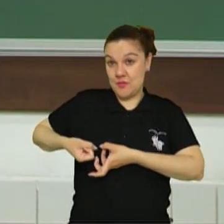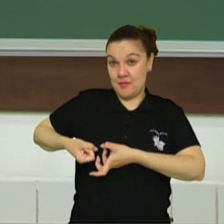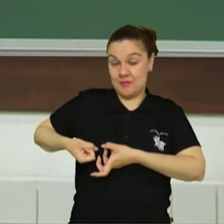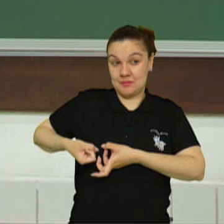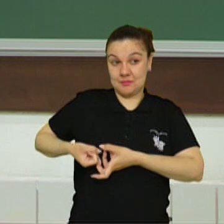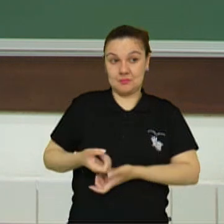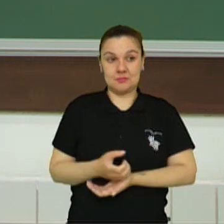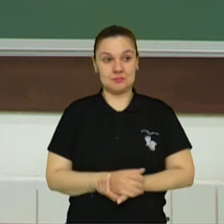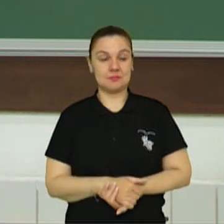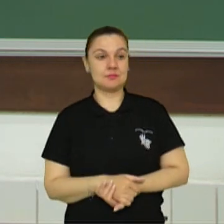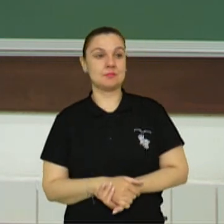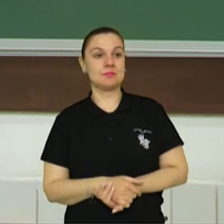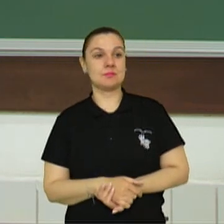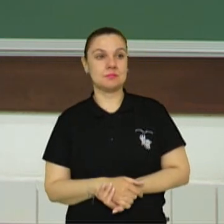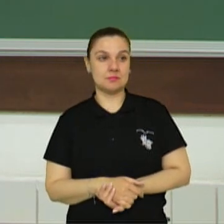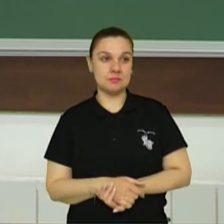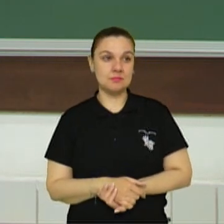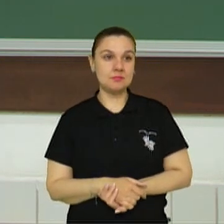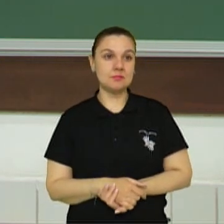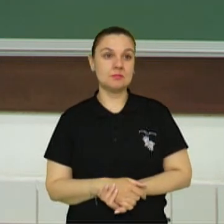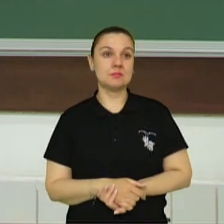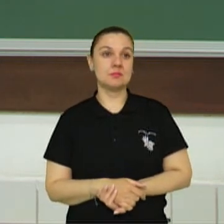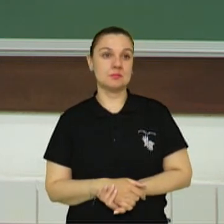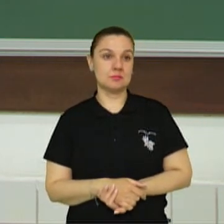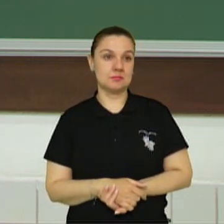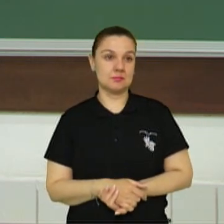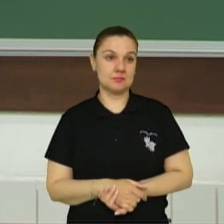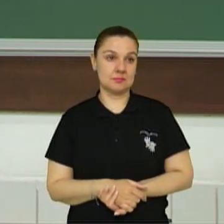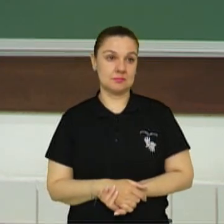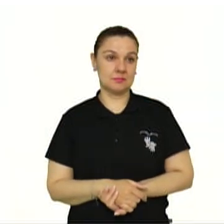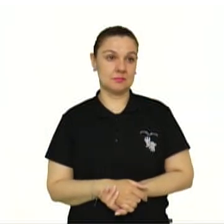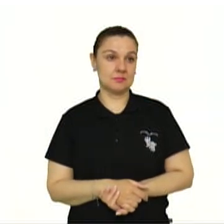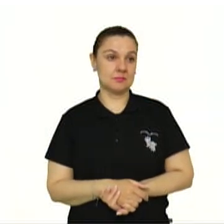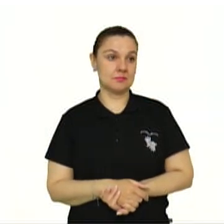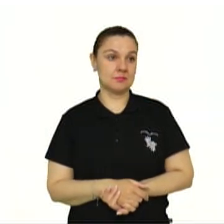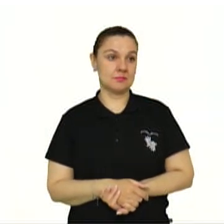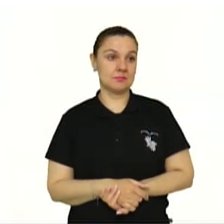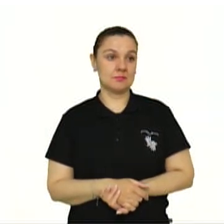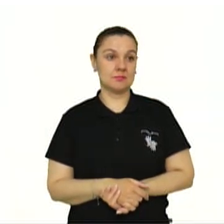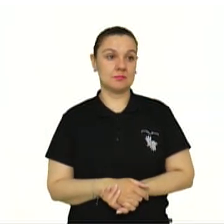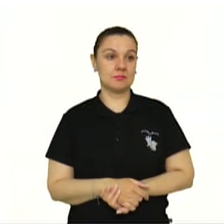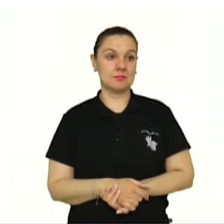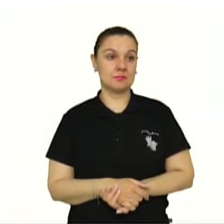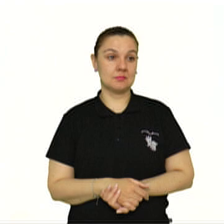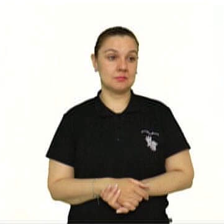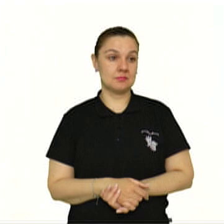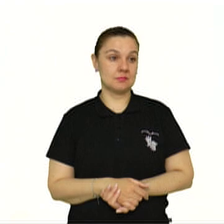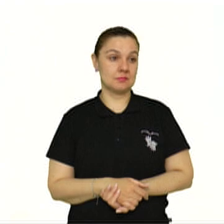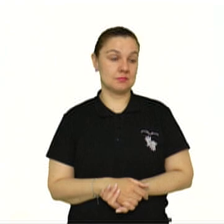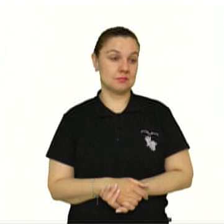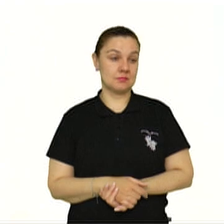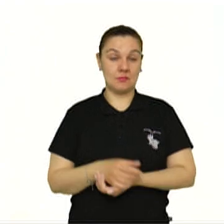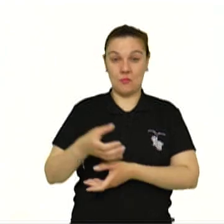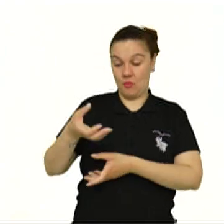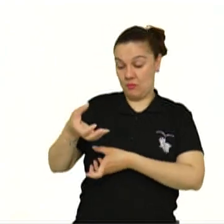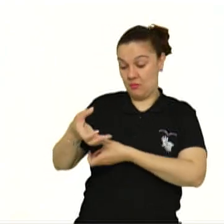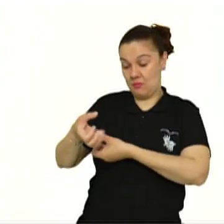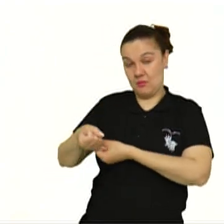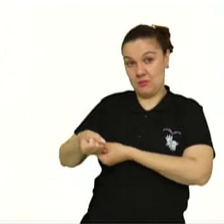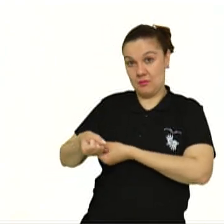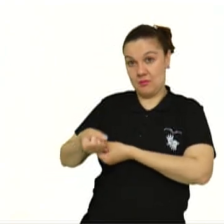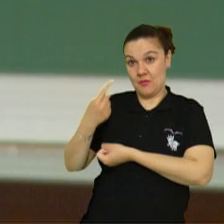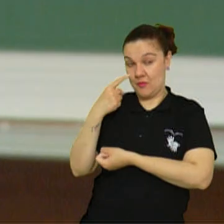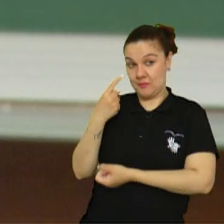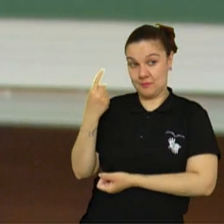tá? Então, eu seguro na continental e vou colocar minha outra mão, o outro indicador, na 7. Tá? Ó, então, é isso